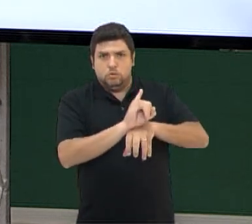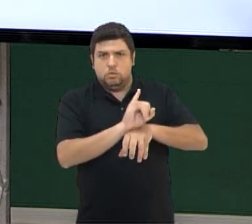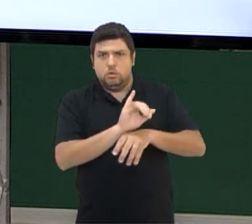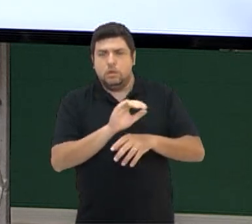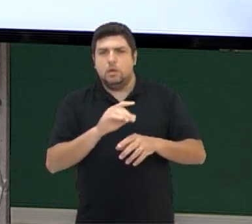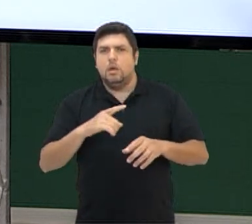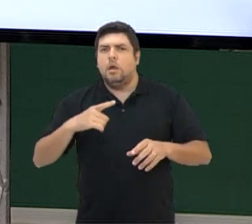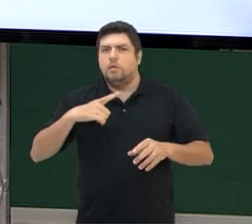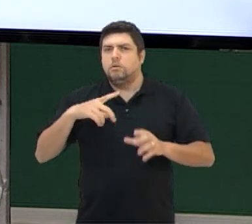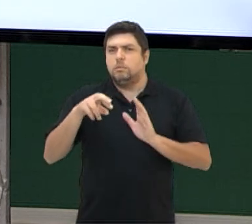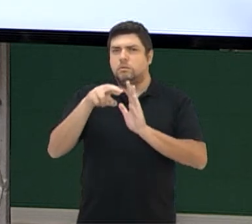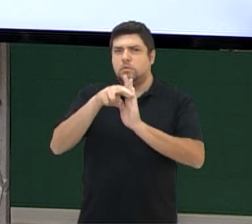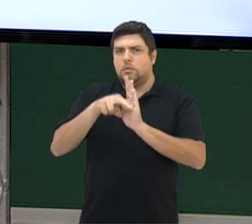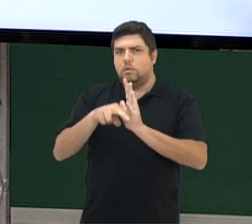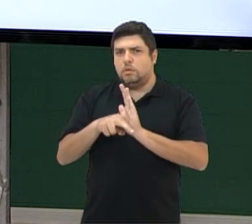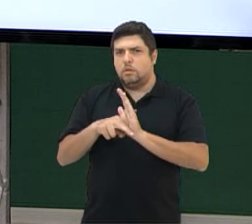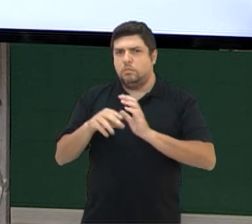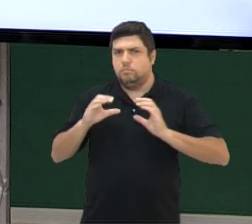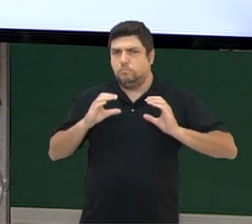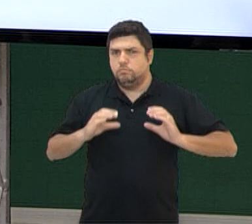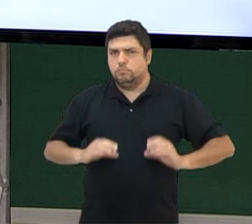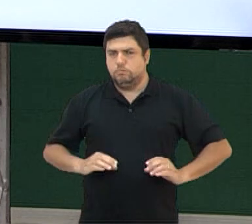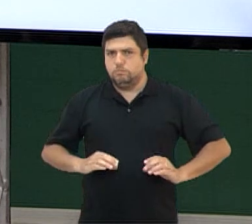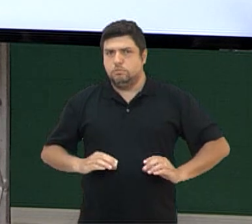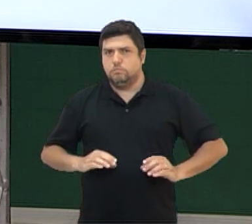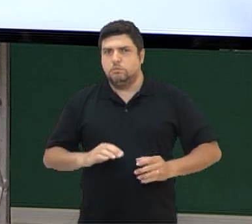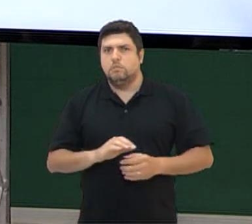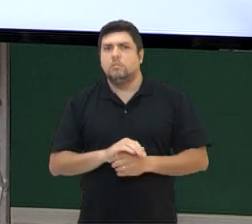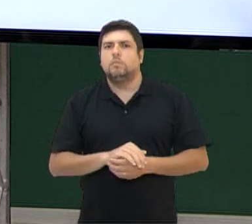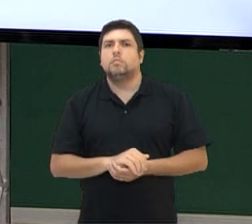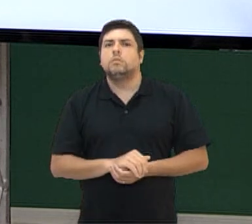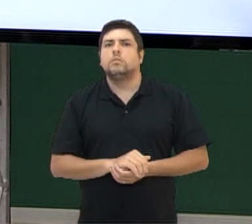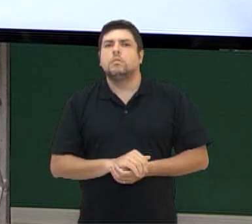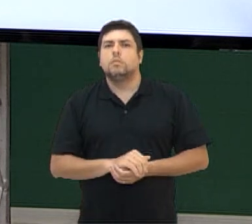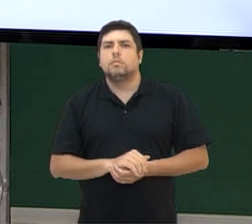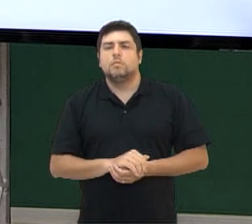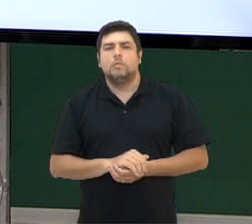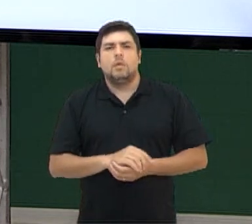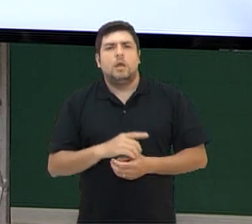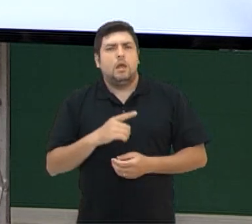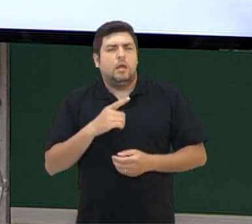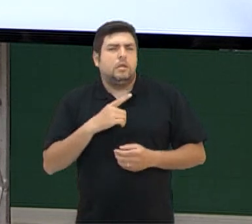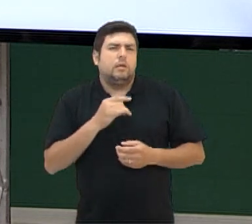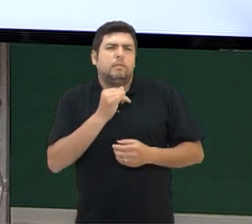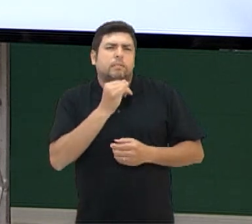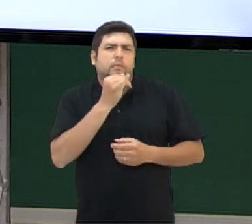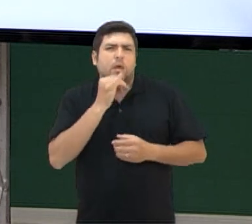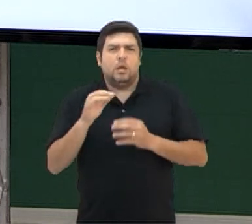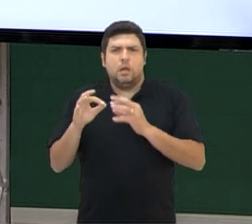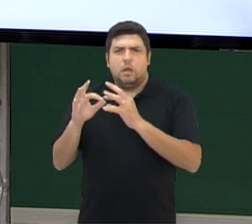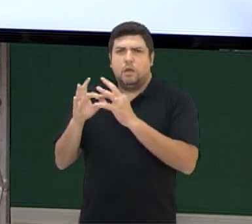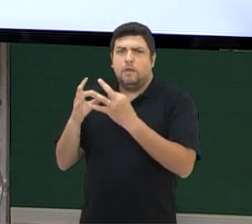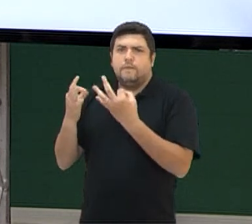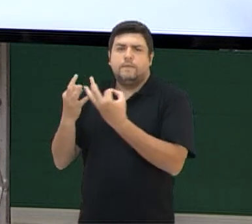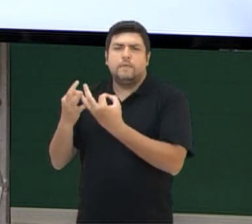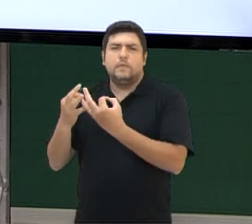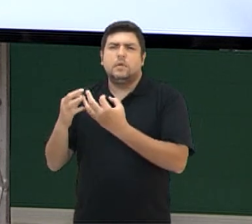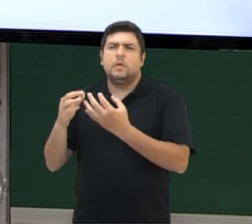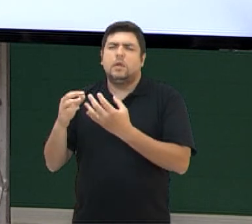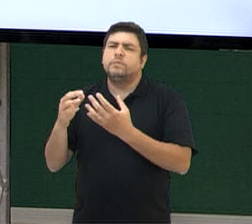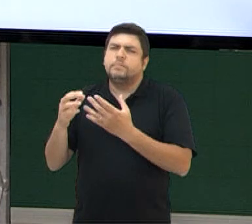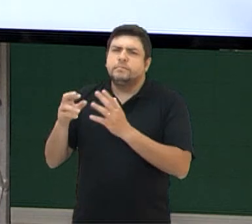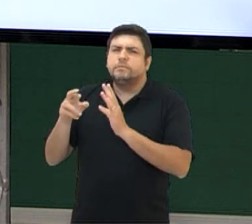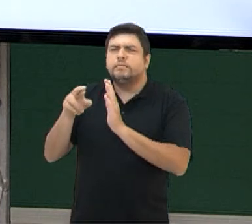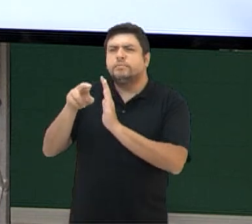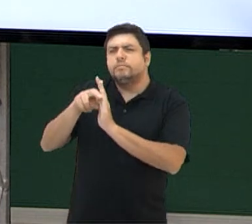de comportamentos. Com exceção um pouco da instituição família, que tem um caráter um pouco mais